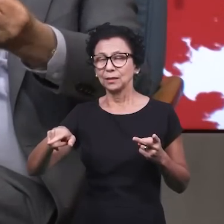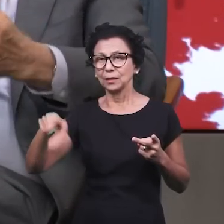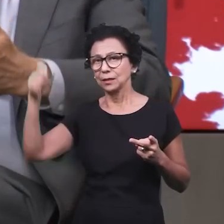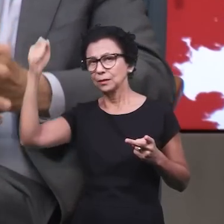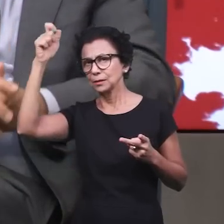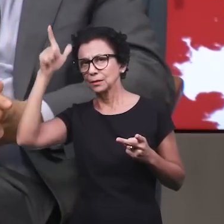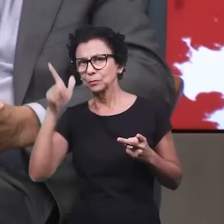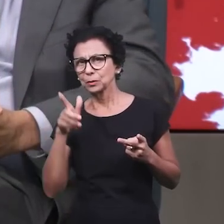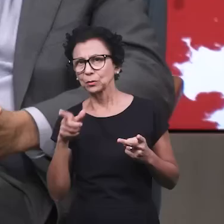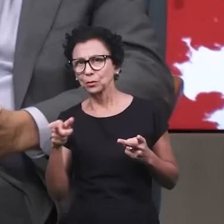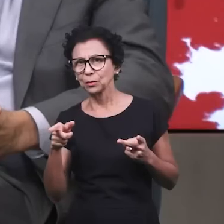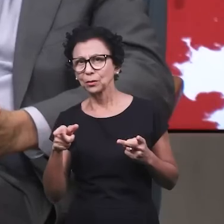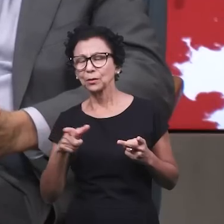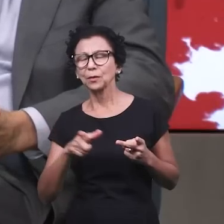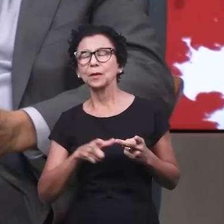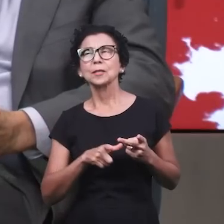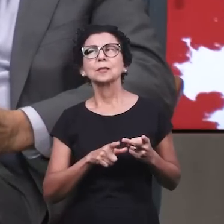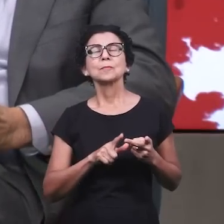esse louvor,